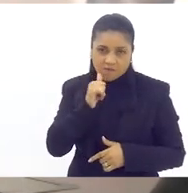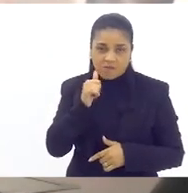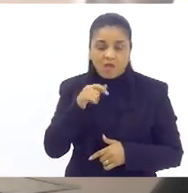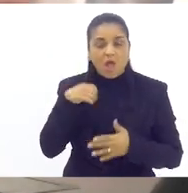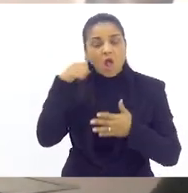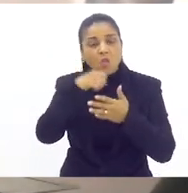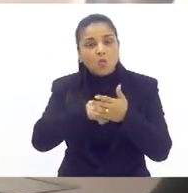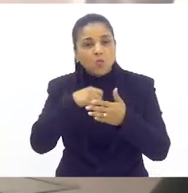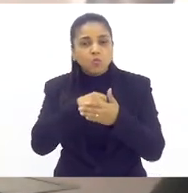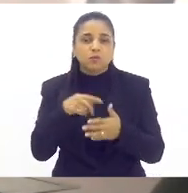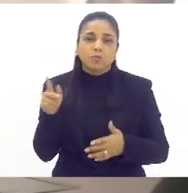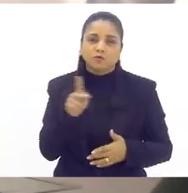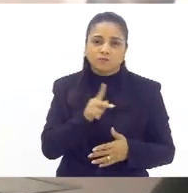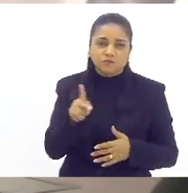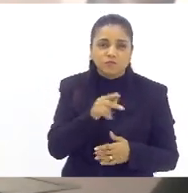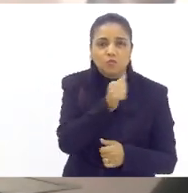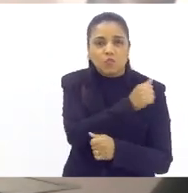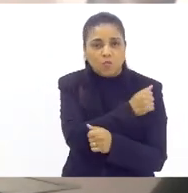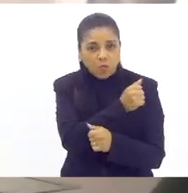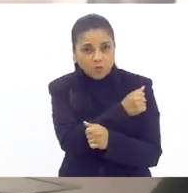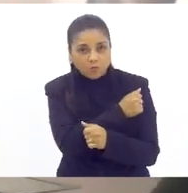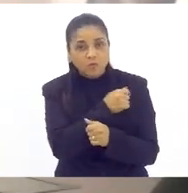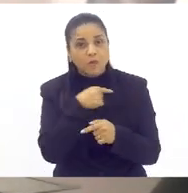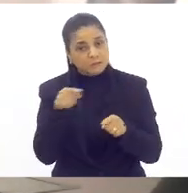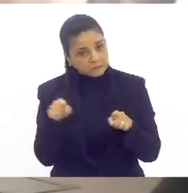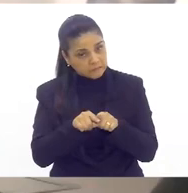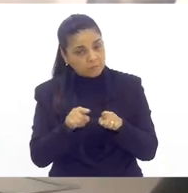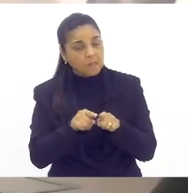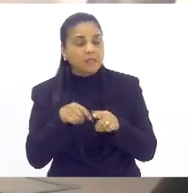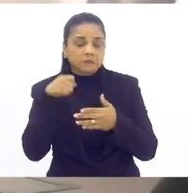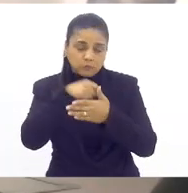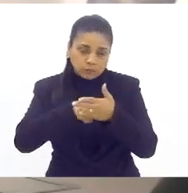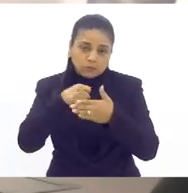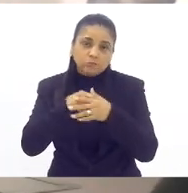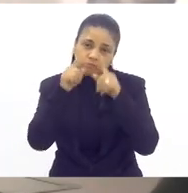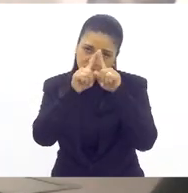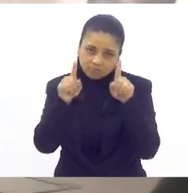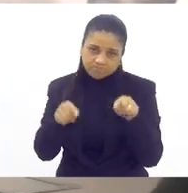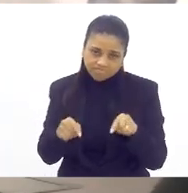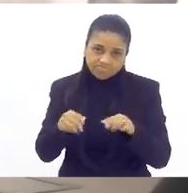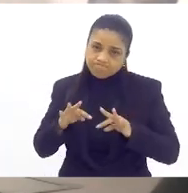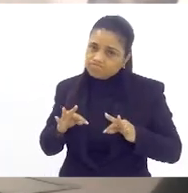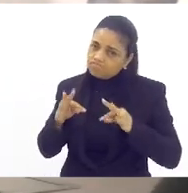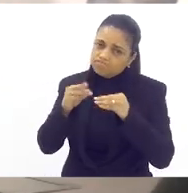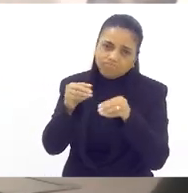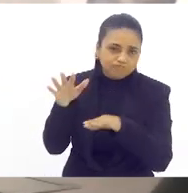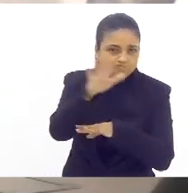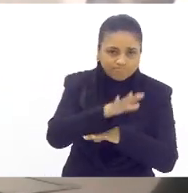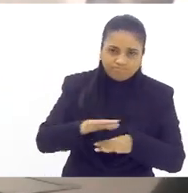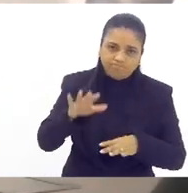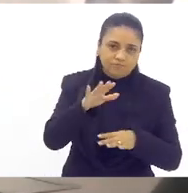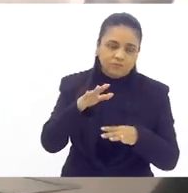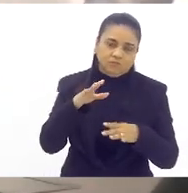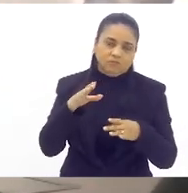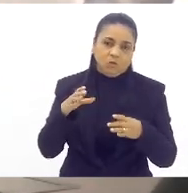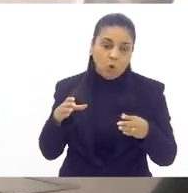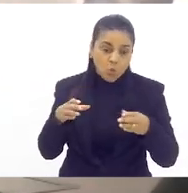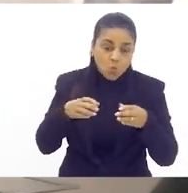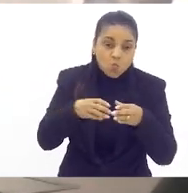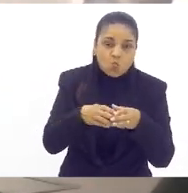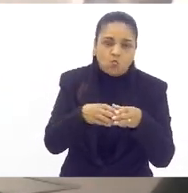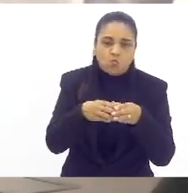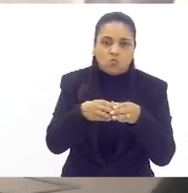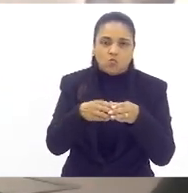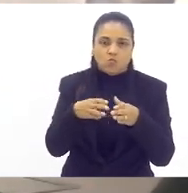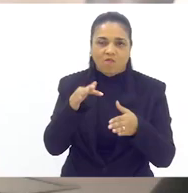pelos professores pelos alunos mas a gente tem que lutar pelos servidores como um todo porque nós somos um corpo né é o corpo da